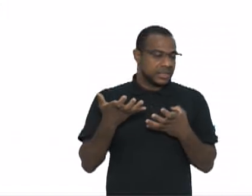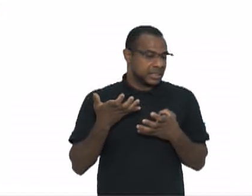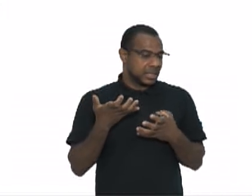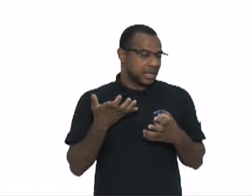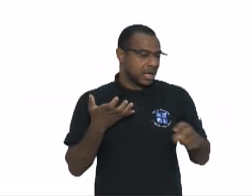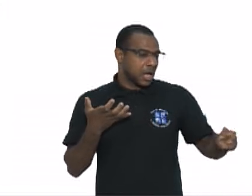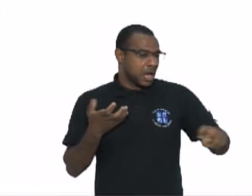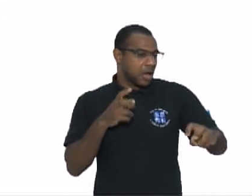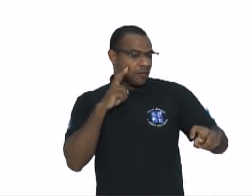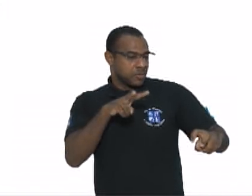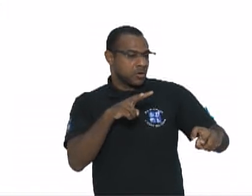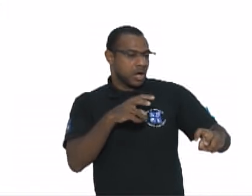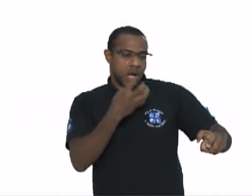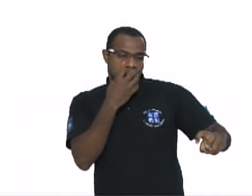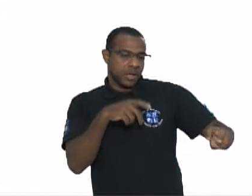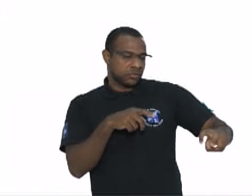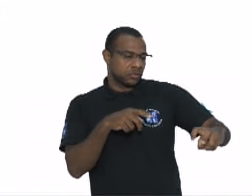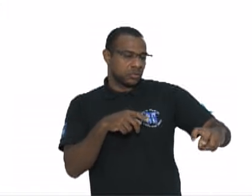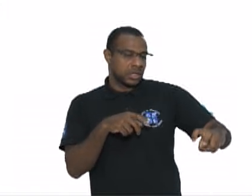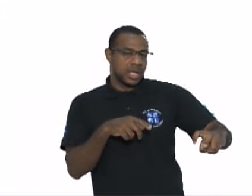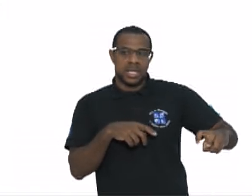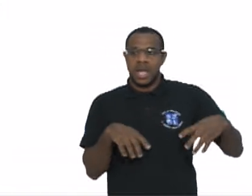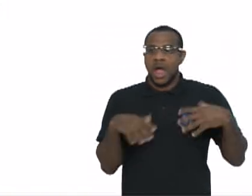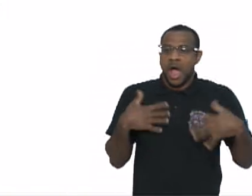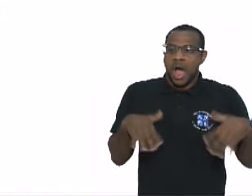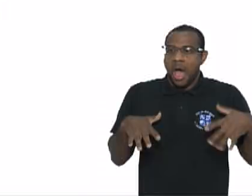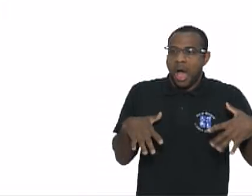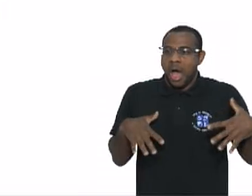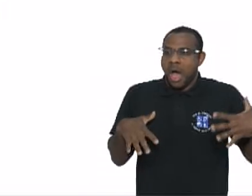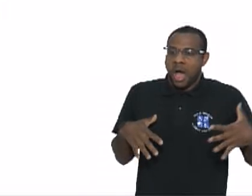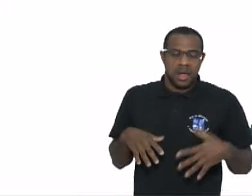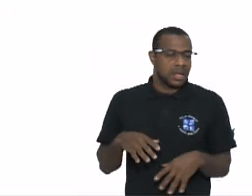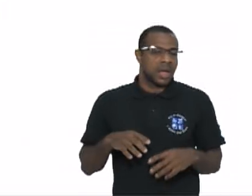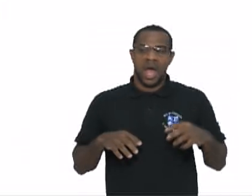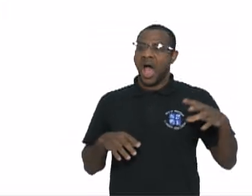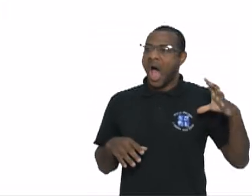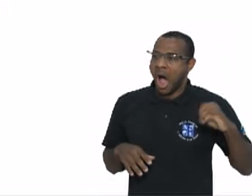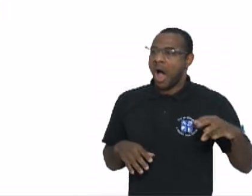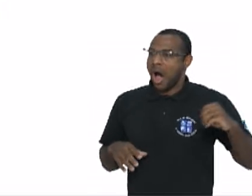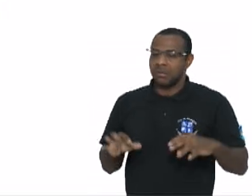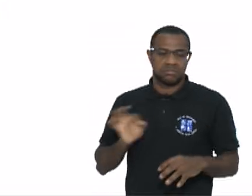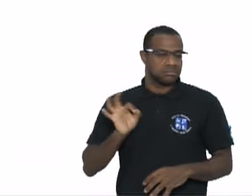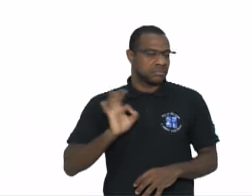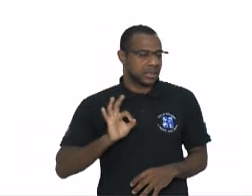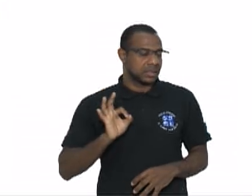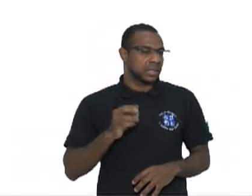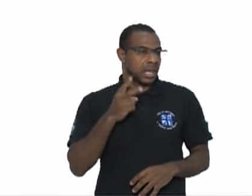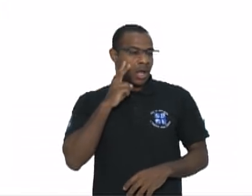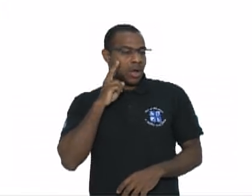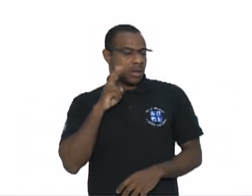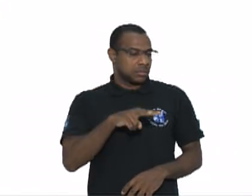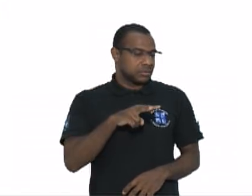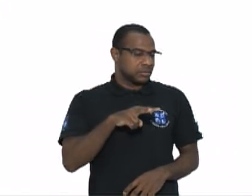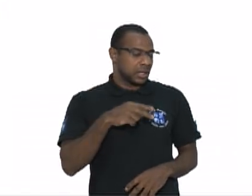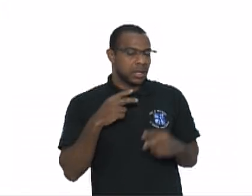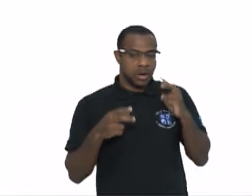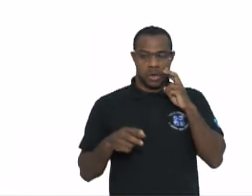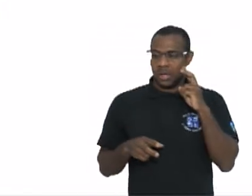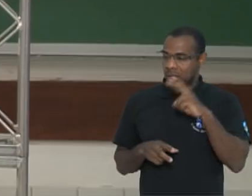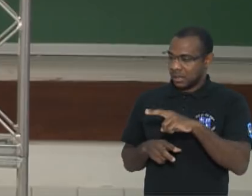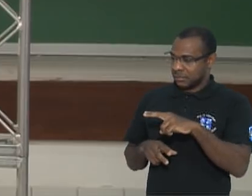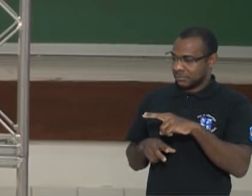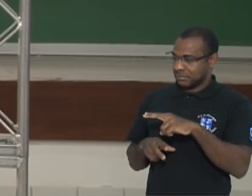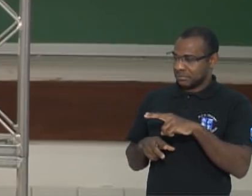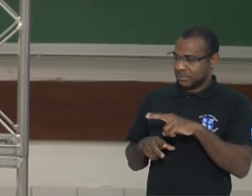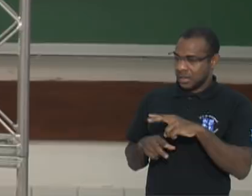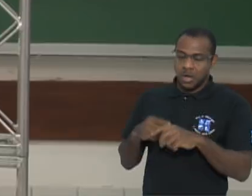fremia suavemente, sem latir. Ela olhava-o sob os cabelos, fascinada, séria. Um